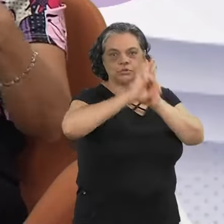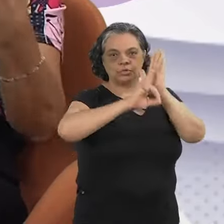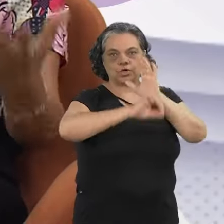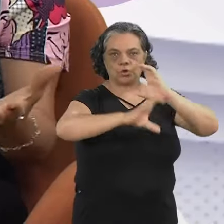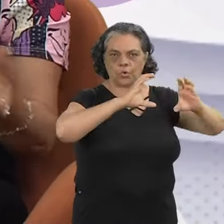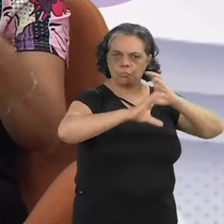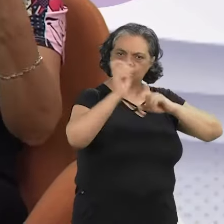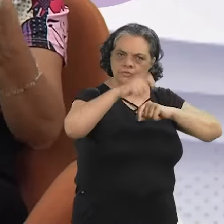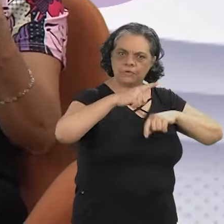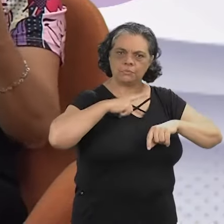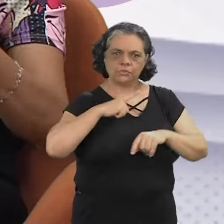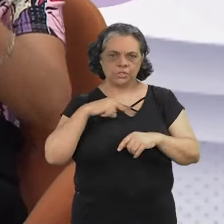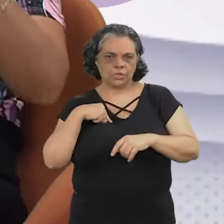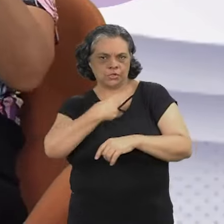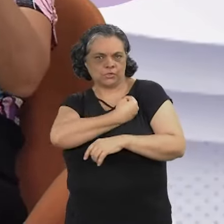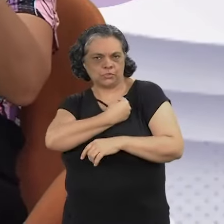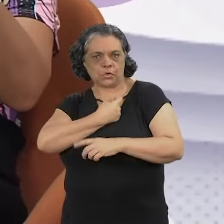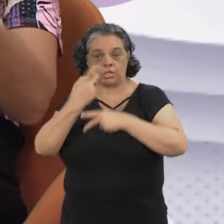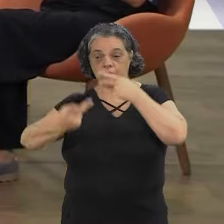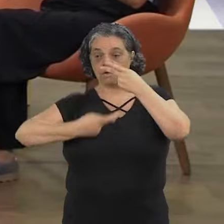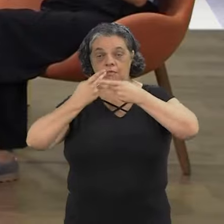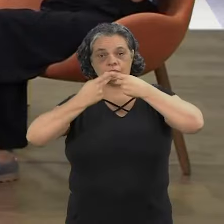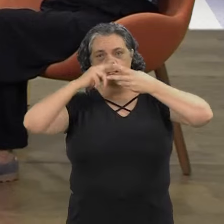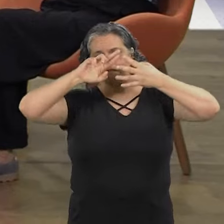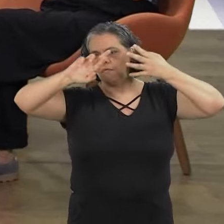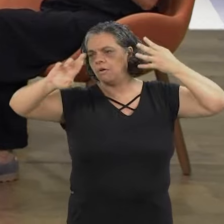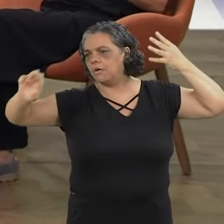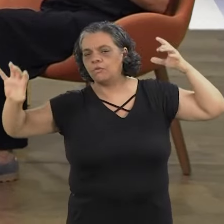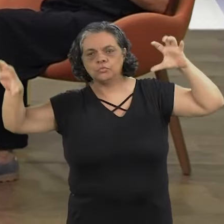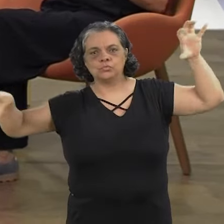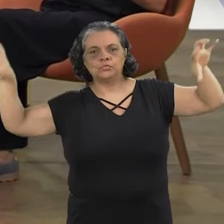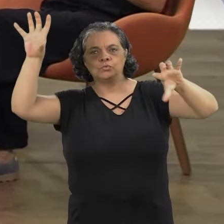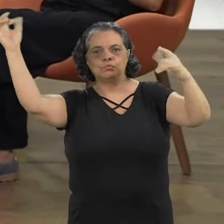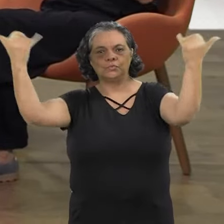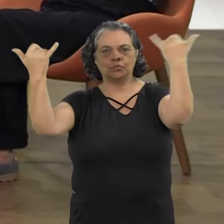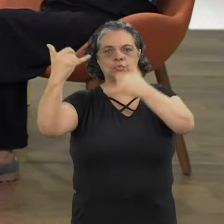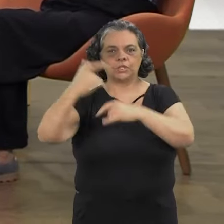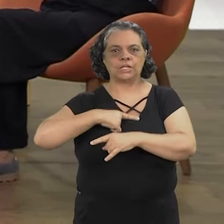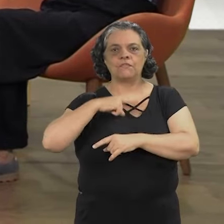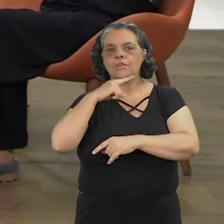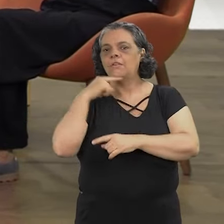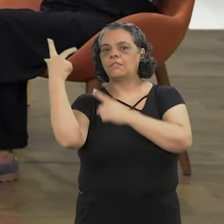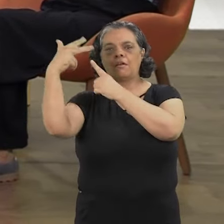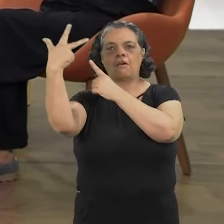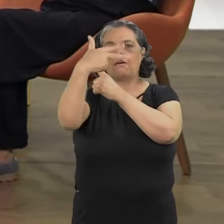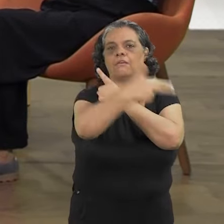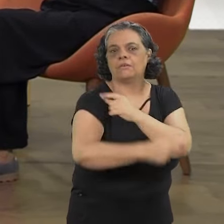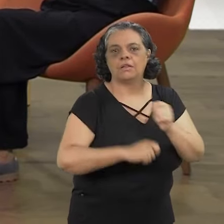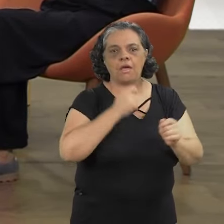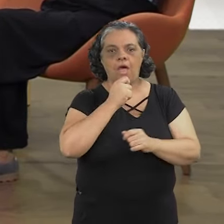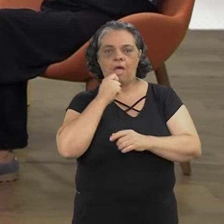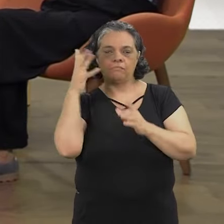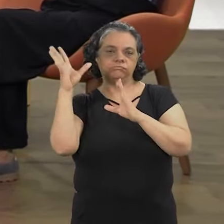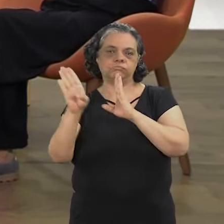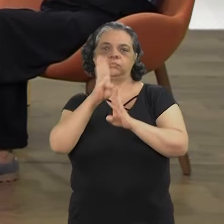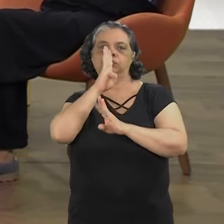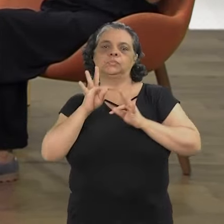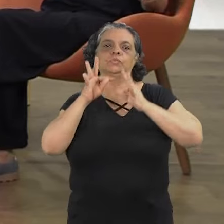direito humano a comunicação que a gente pode ter a fala de muitos grupos sociais que foram negligenciados e apagados E